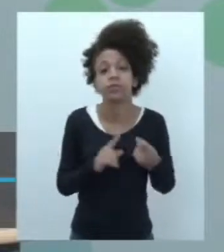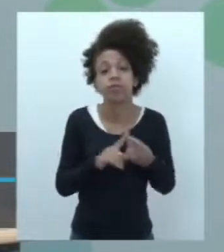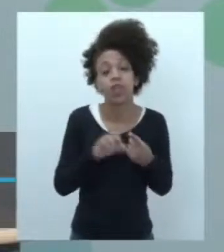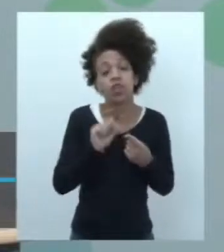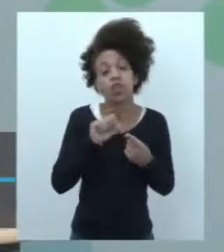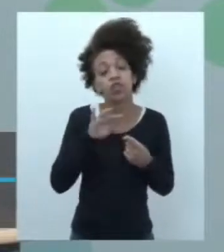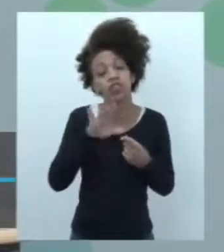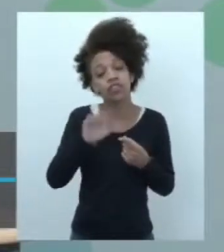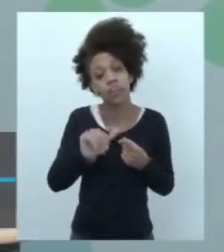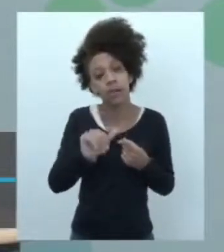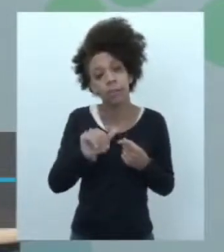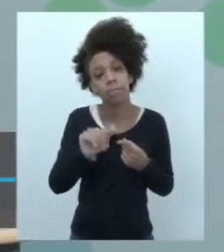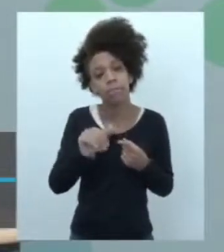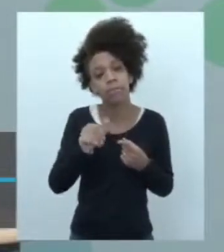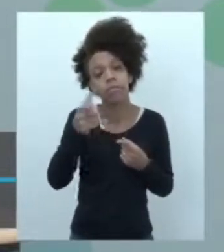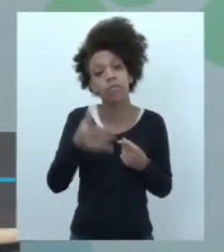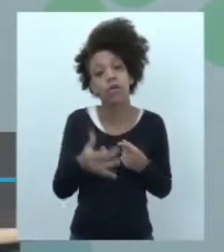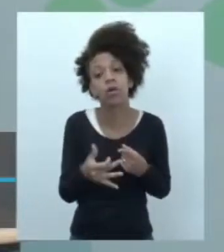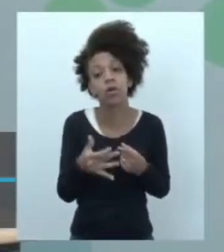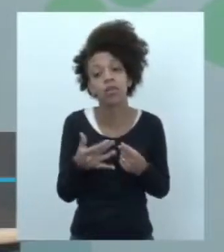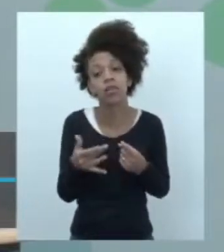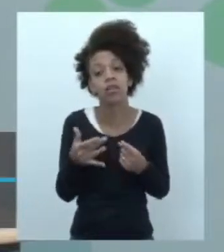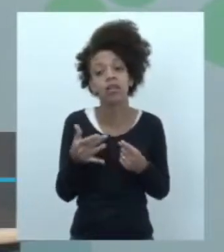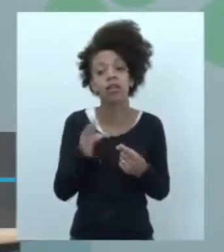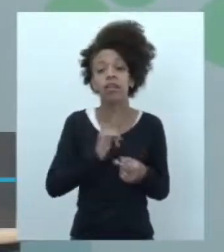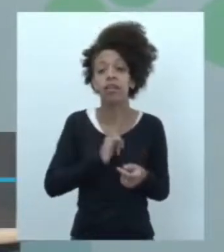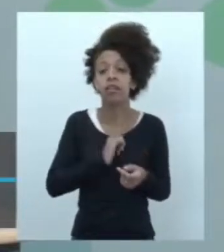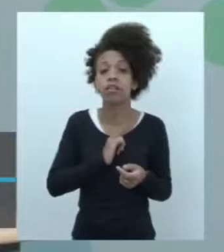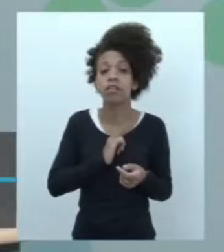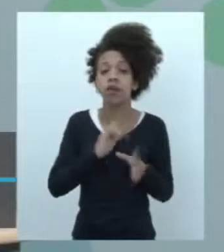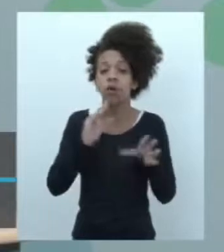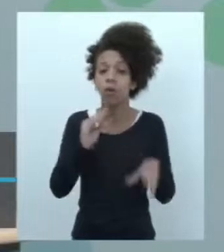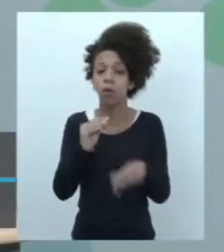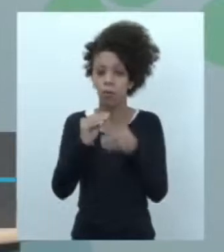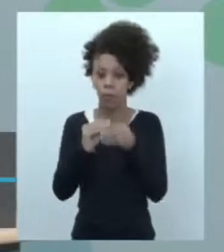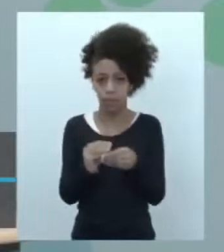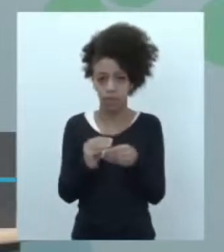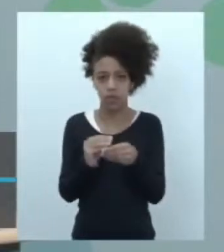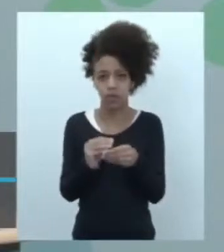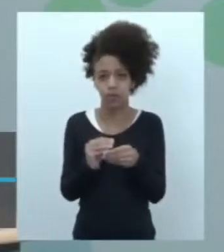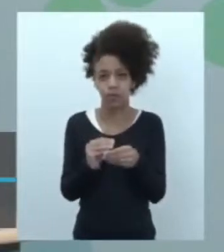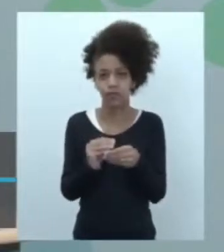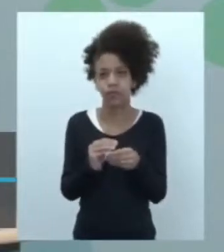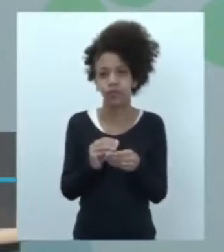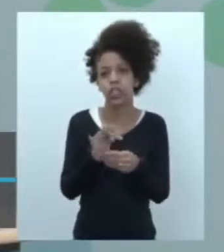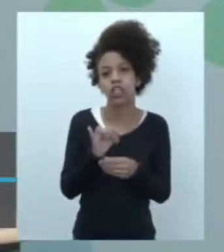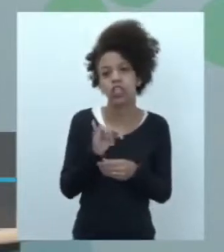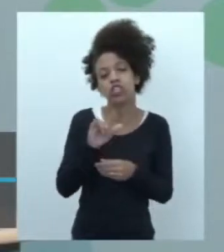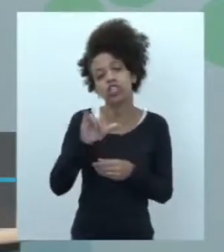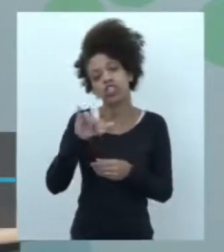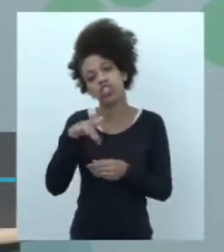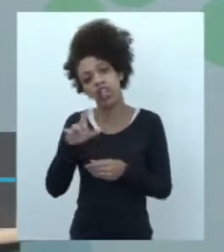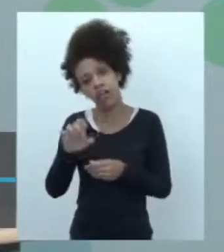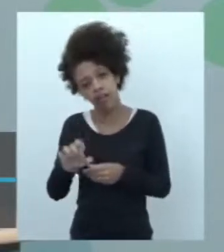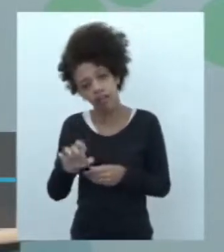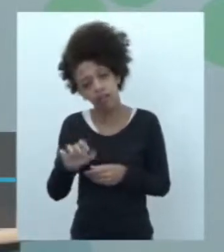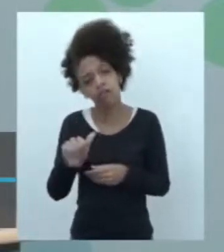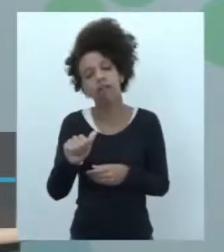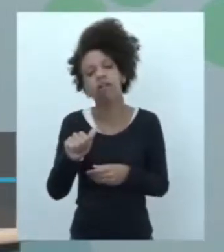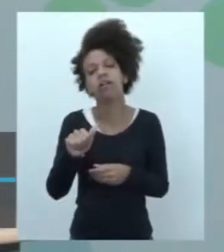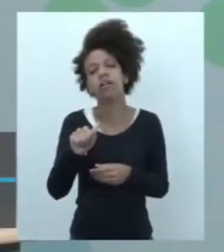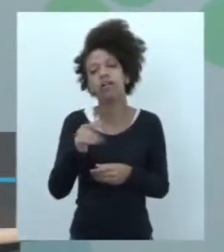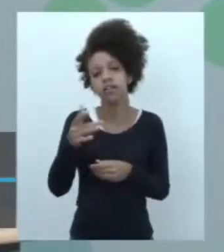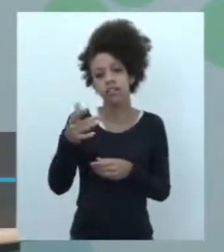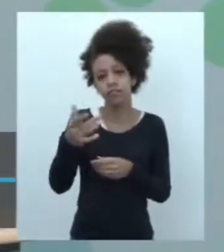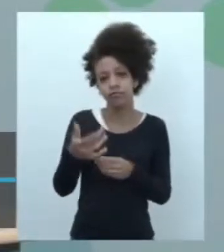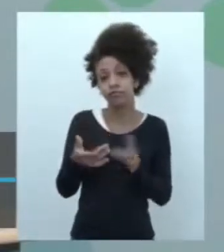Sofia colocou que ela aí tem, né, como contribuição, ela colocou tigelas indígenas, objetos, mas ela citou